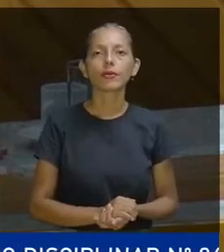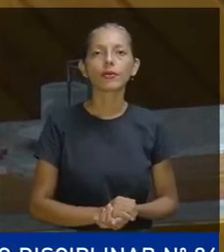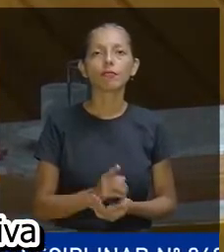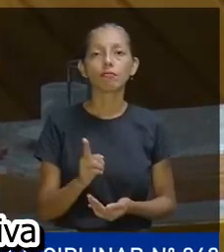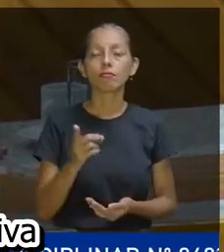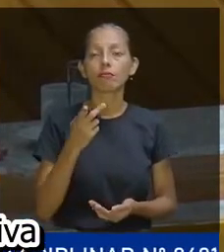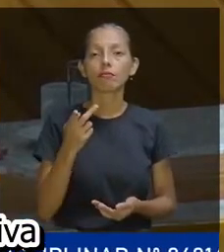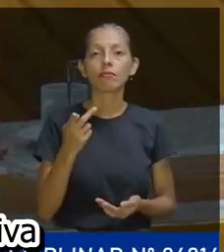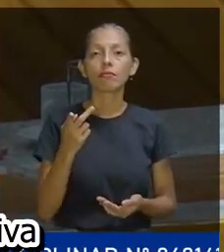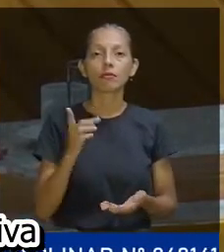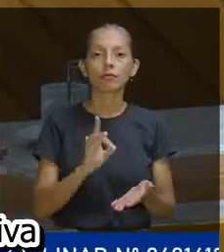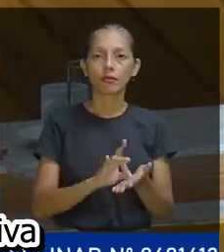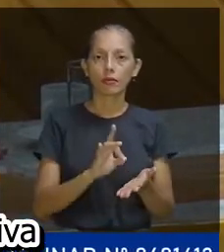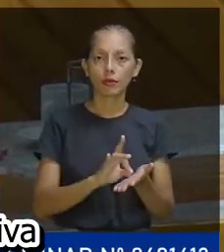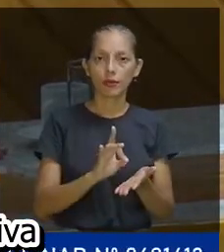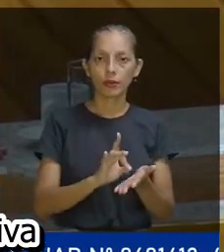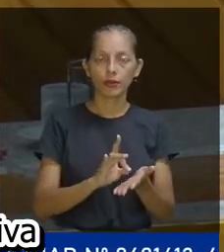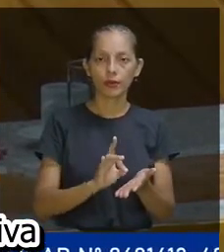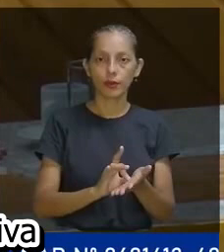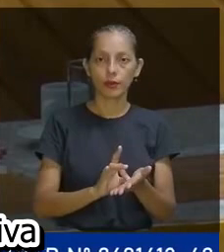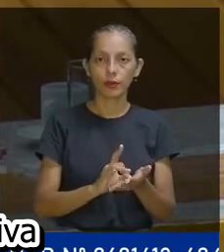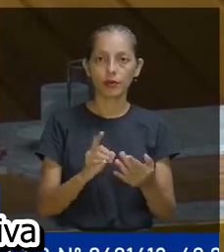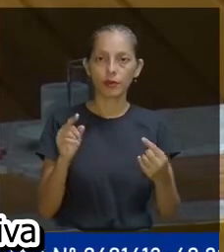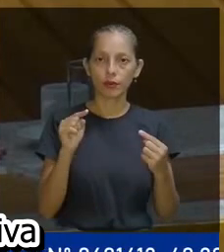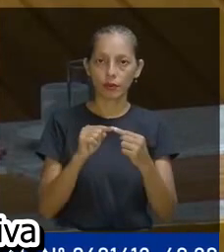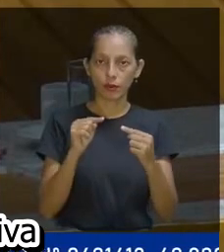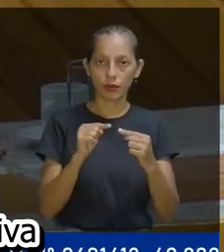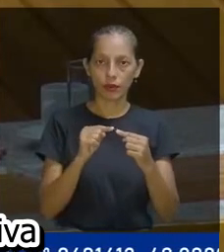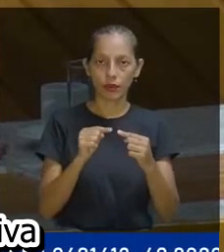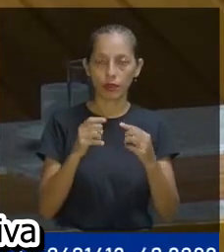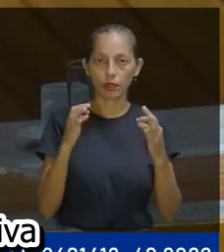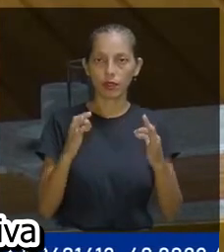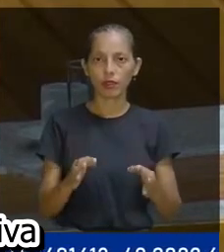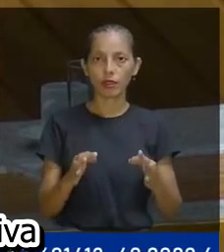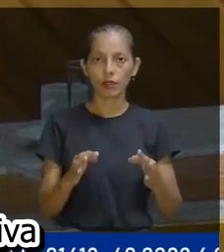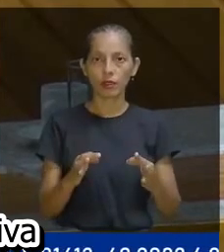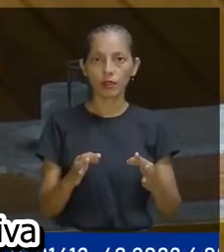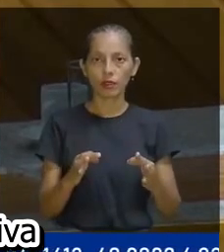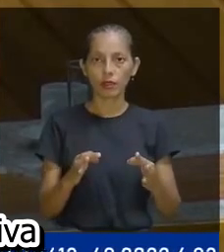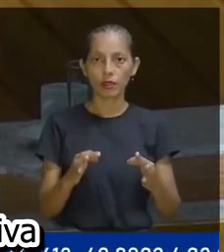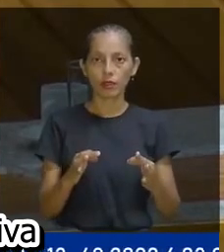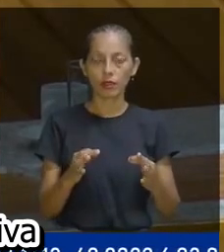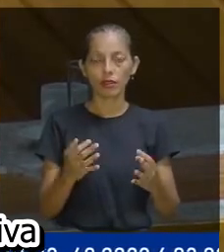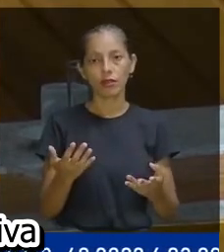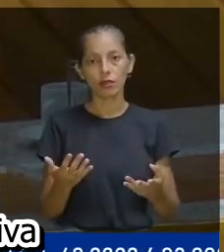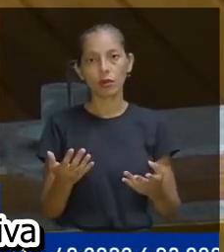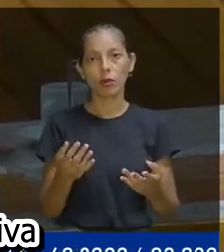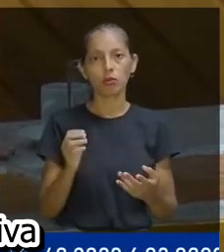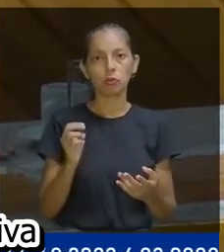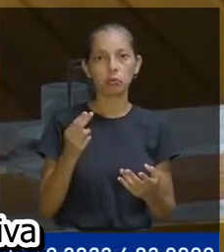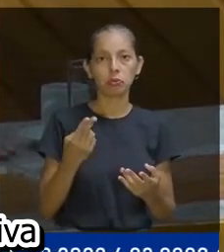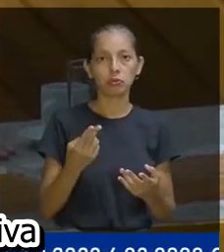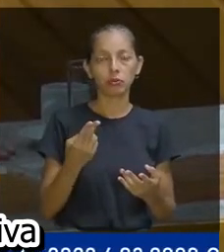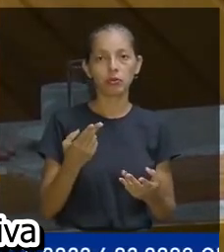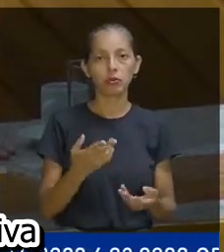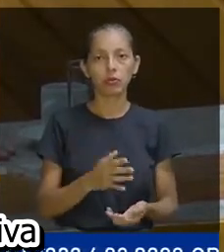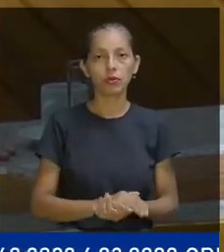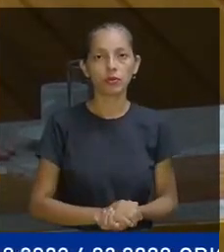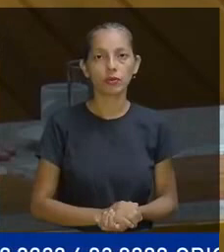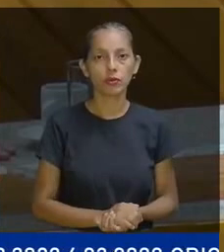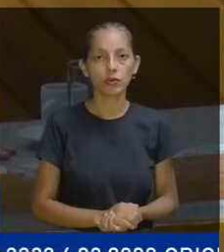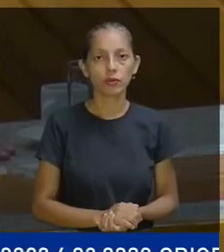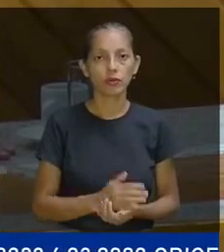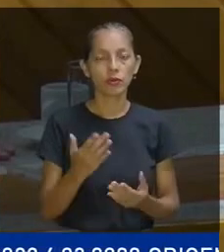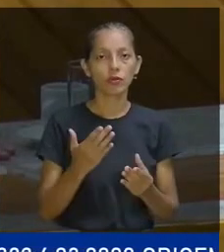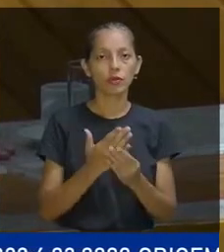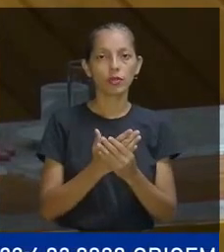afirmativa e que se parte do pressuposto de que essa afirmativa é que vai balizar o andamento do processo. E o que